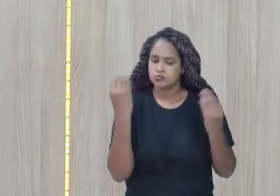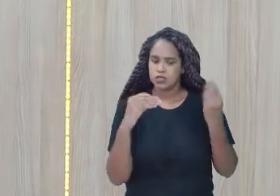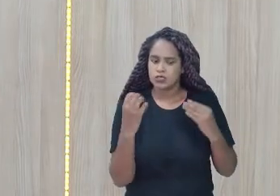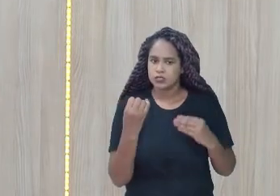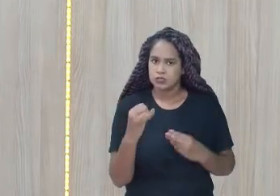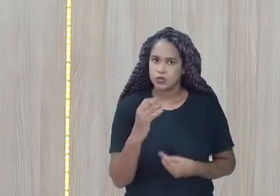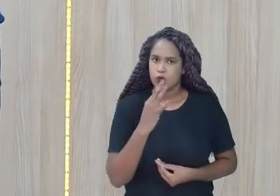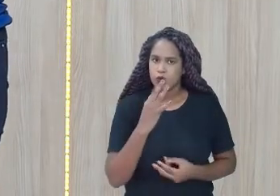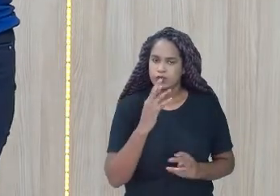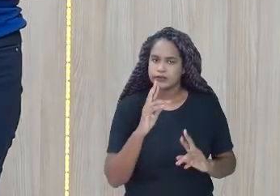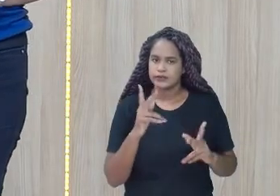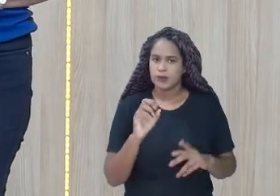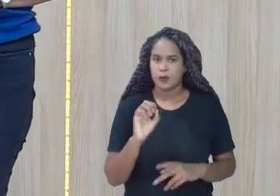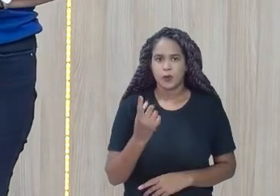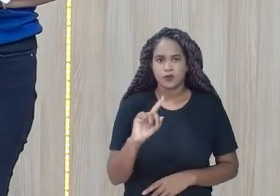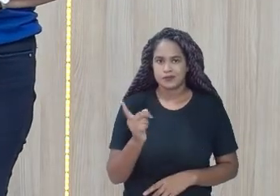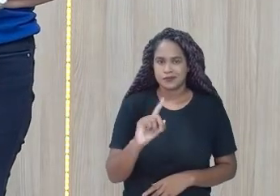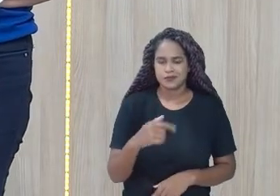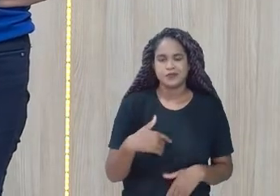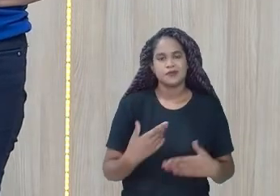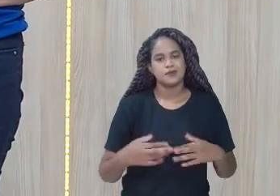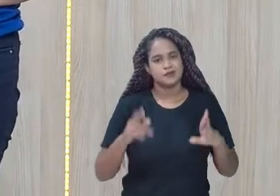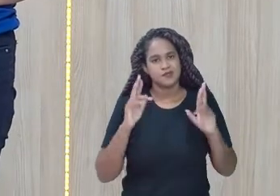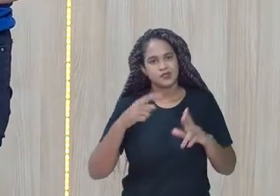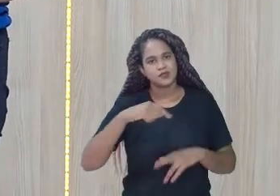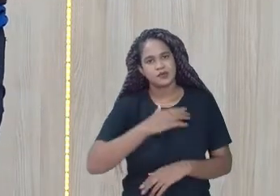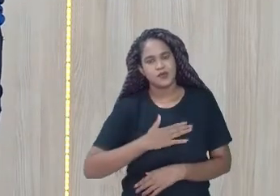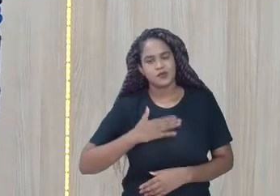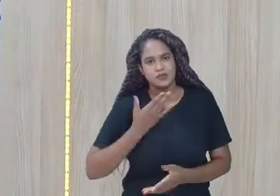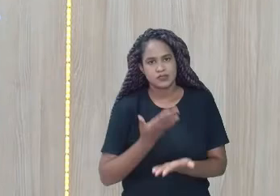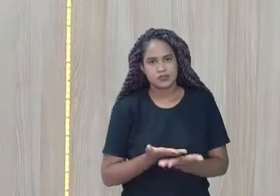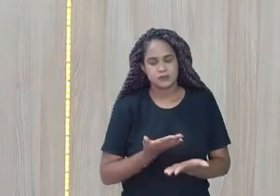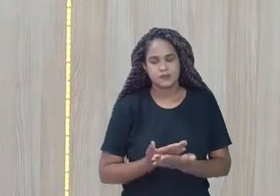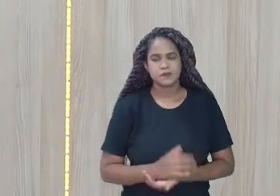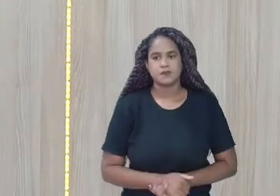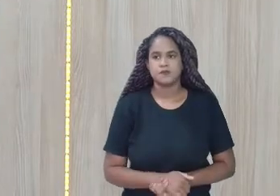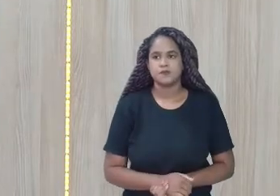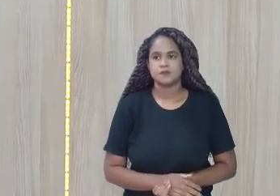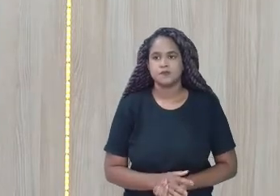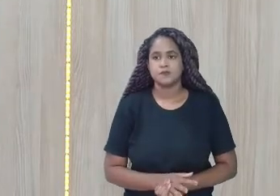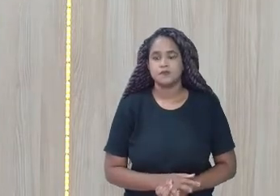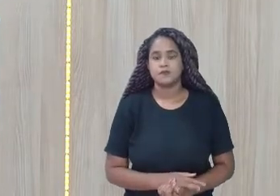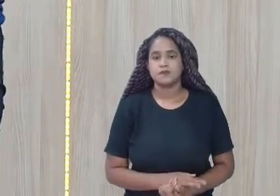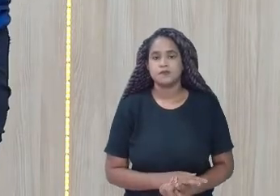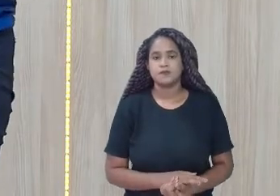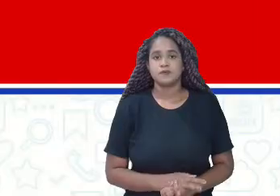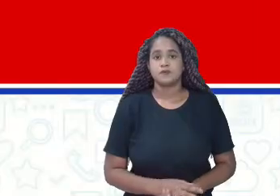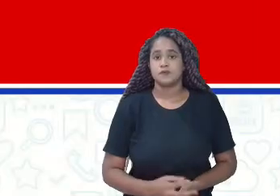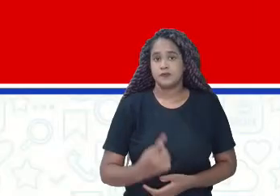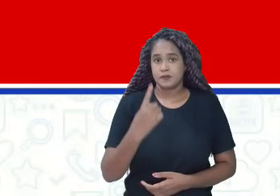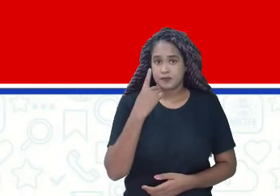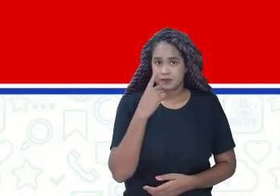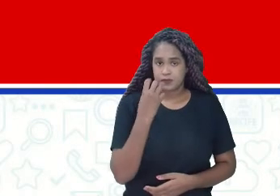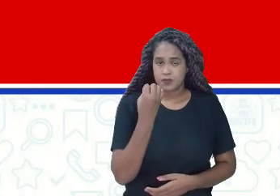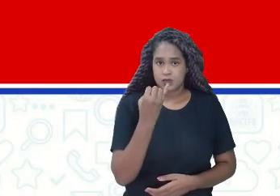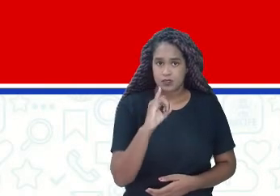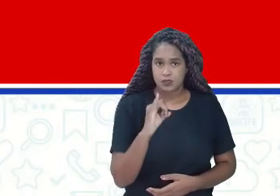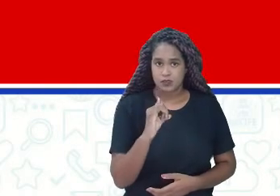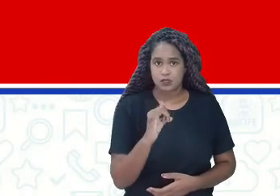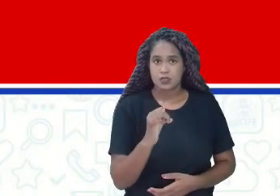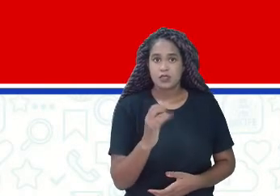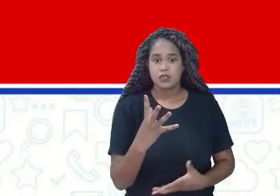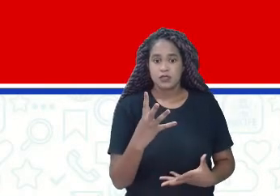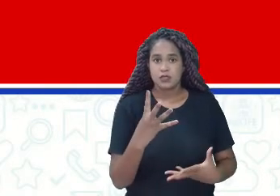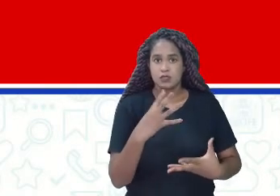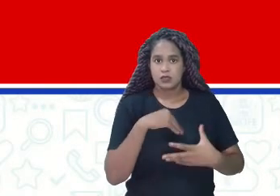não, tá certo? Espero que vocês estejam gostando da nossa aula. Então, aqui, ser portador do HIV não é a